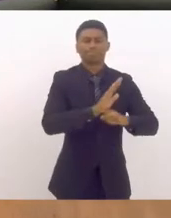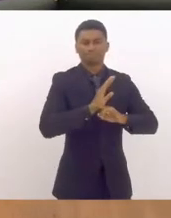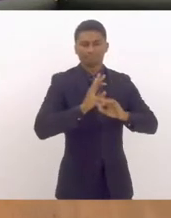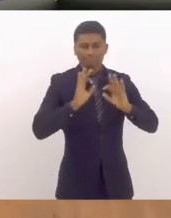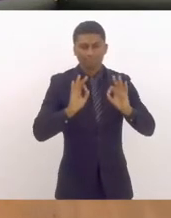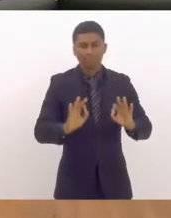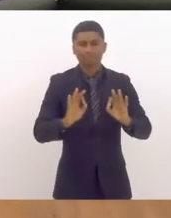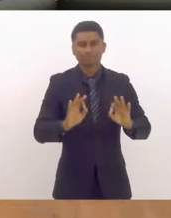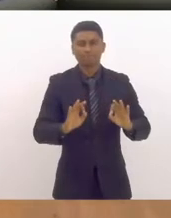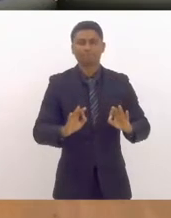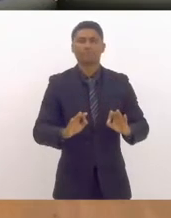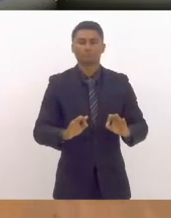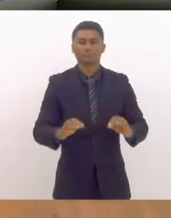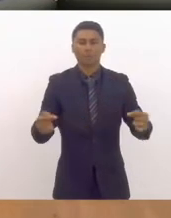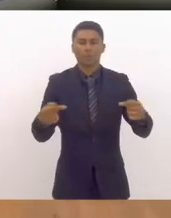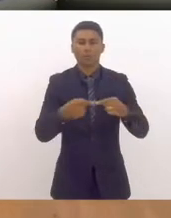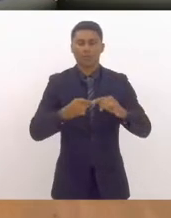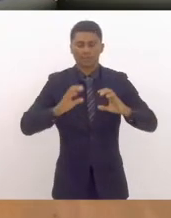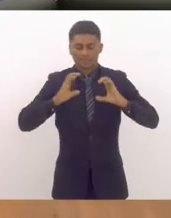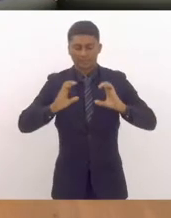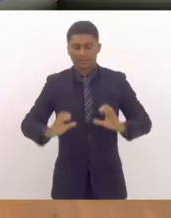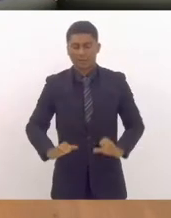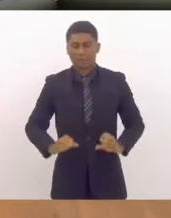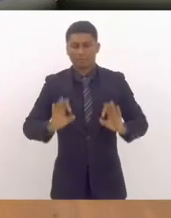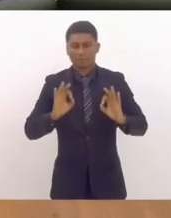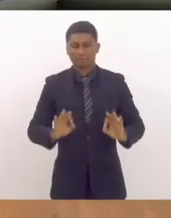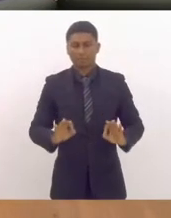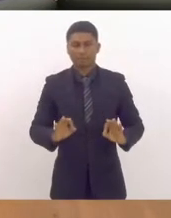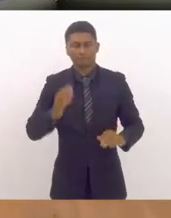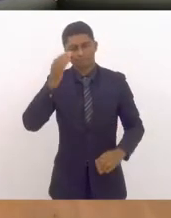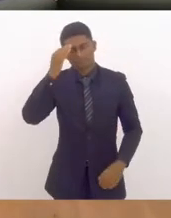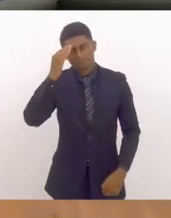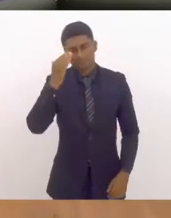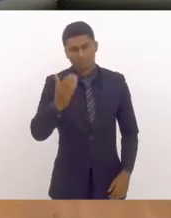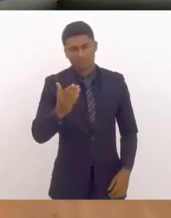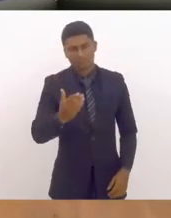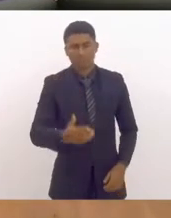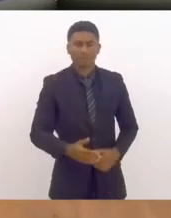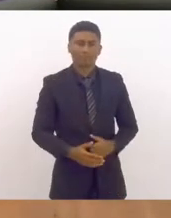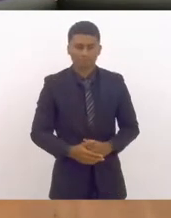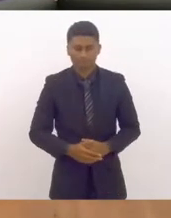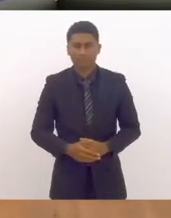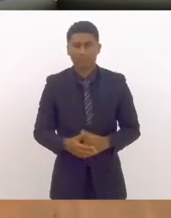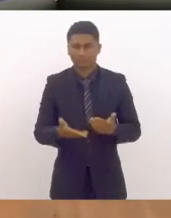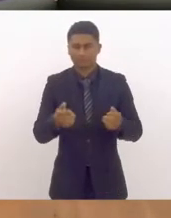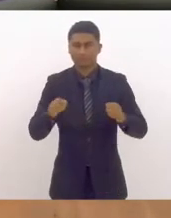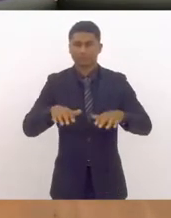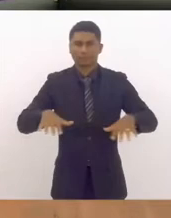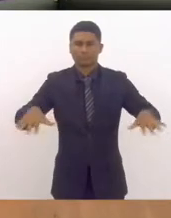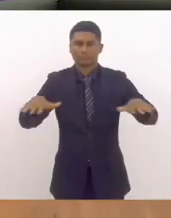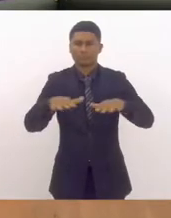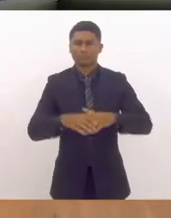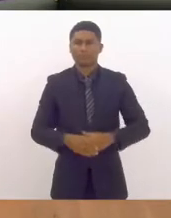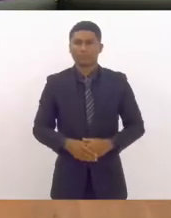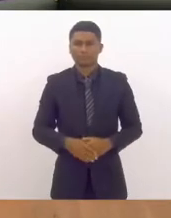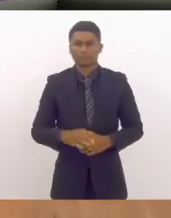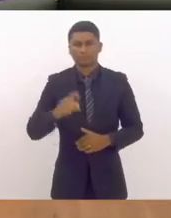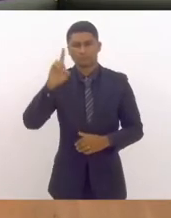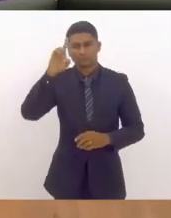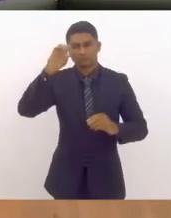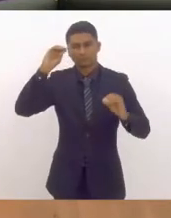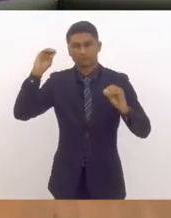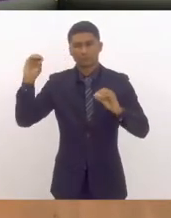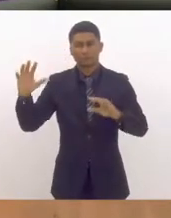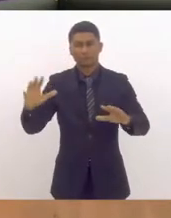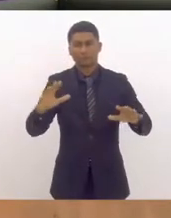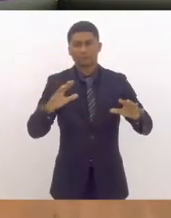de cidadania. Tenho dito, presidente, muito obrigado a todos vocês. Que Deus nos abençoe